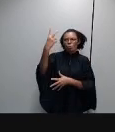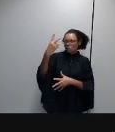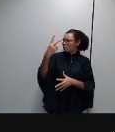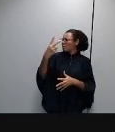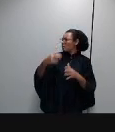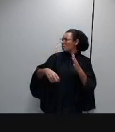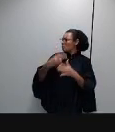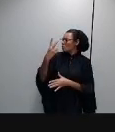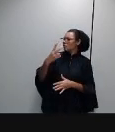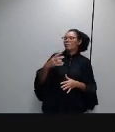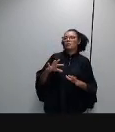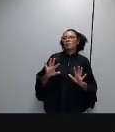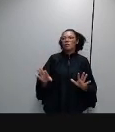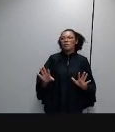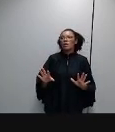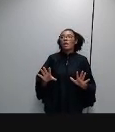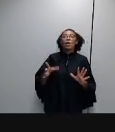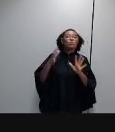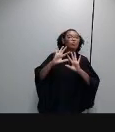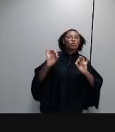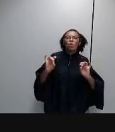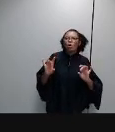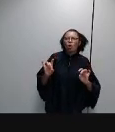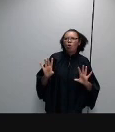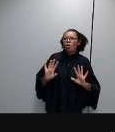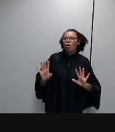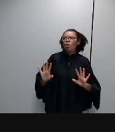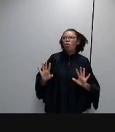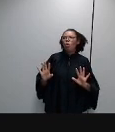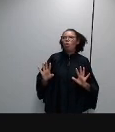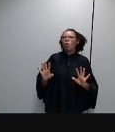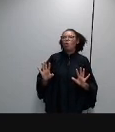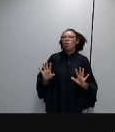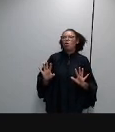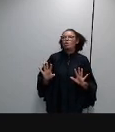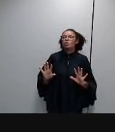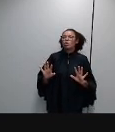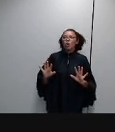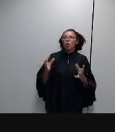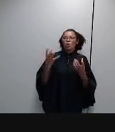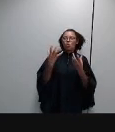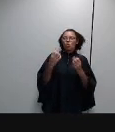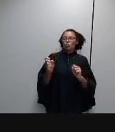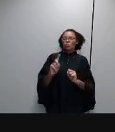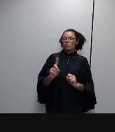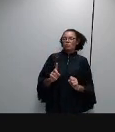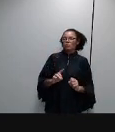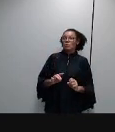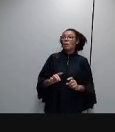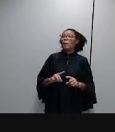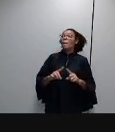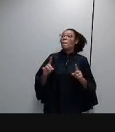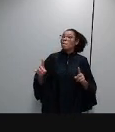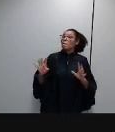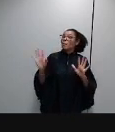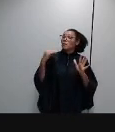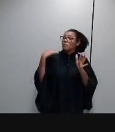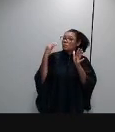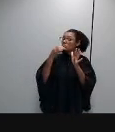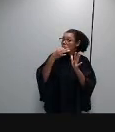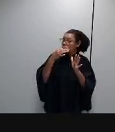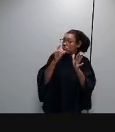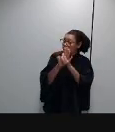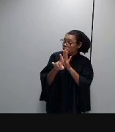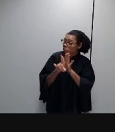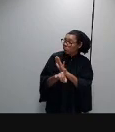estou apenas referindo e não não ah não é realmente ajudou agora a questão desta execução não